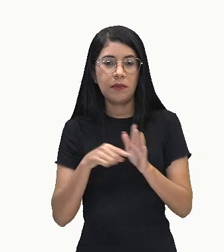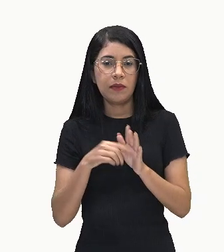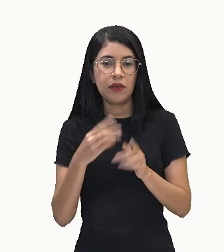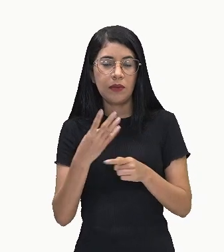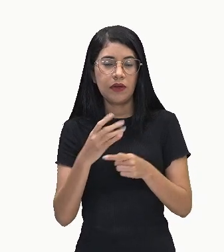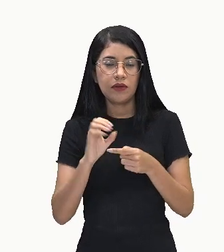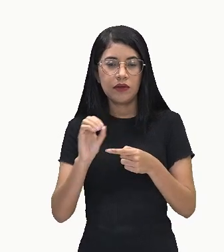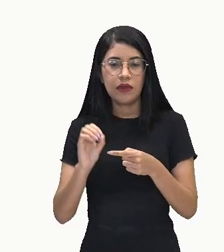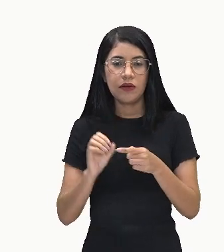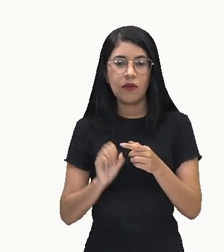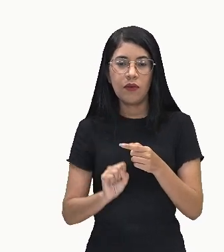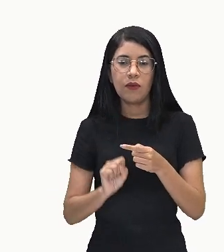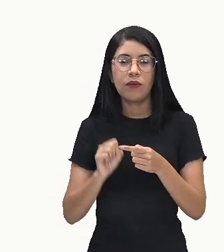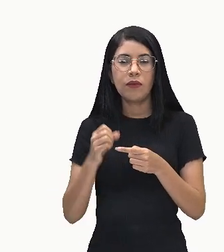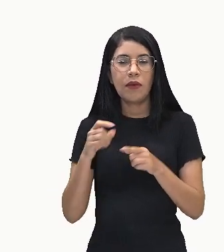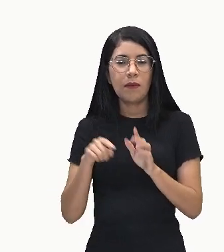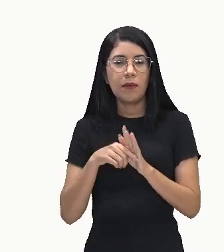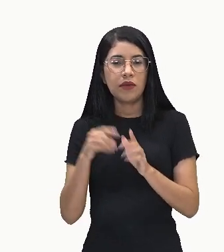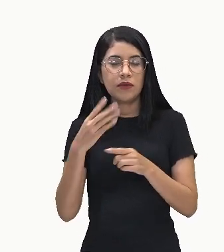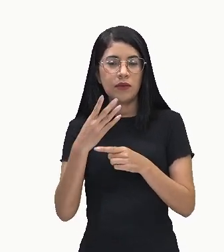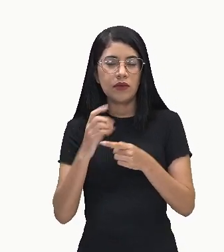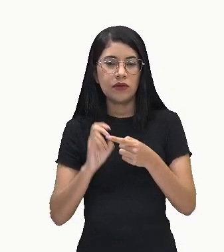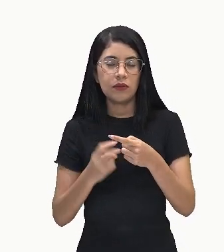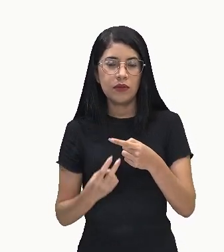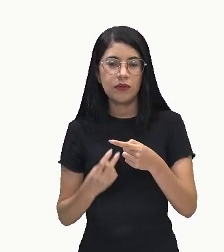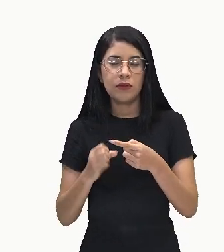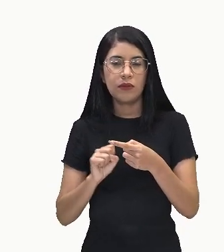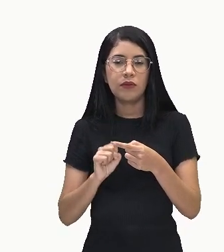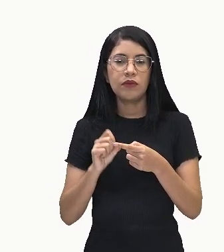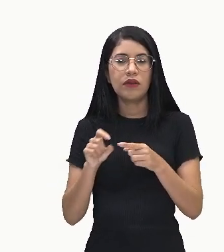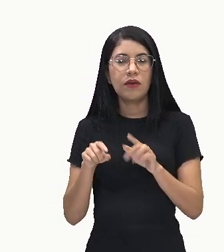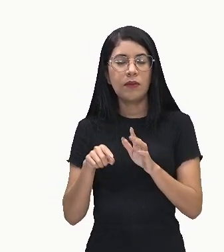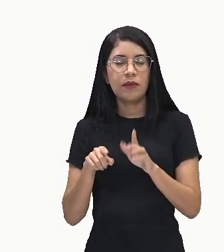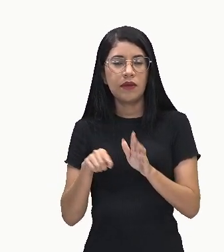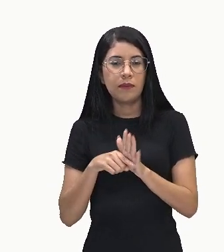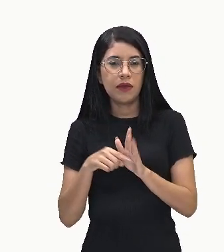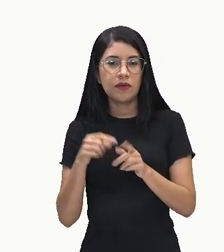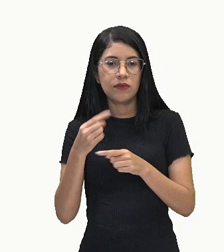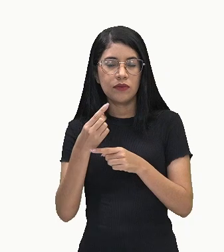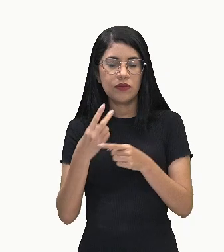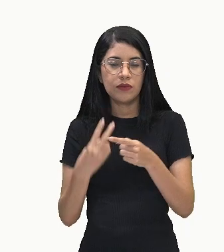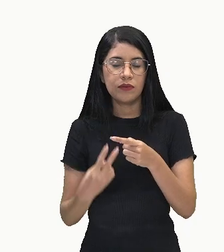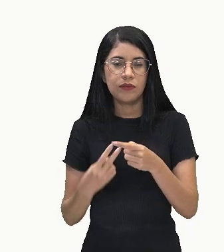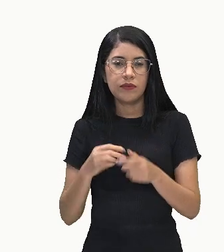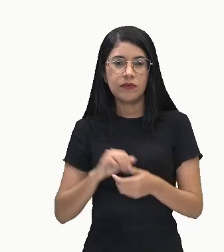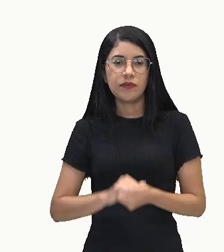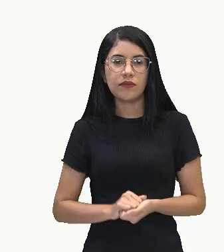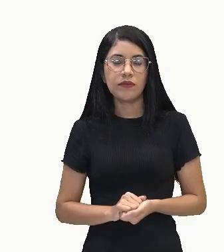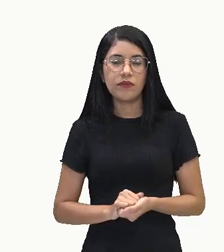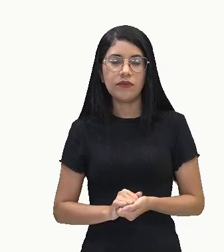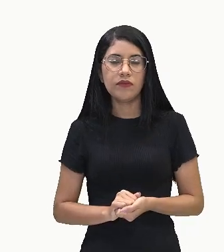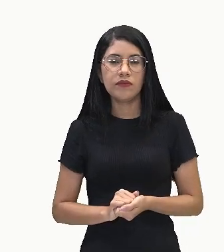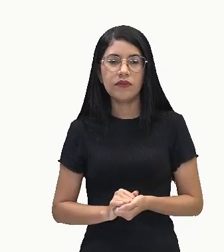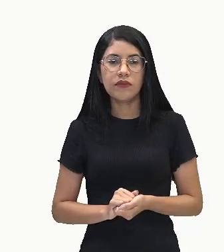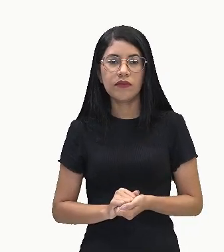menos 1 sobre 2. Pode ver que o conjunto de solução, né, só vai possuir um elemento.